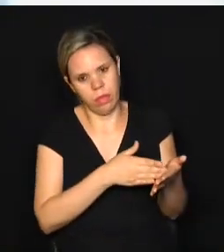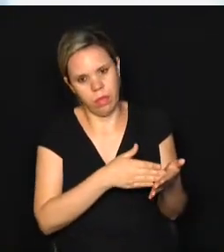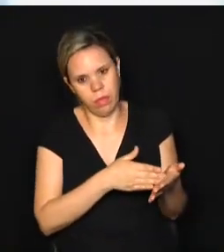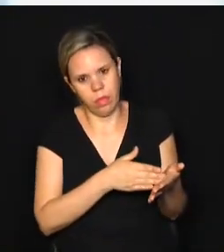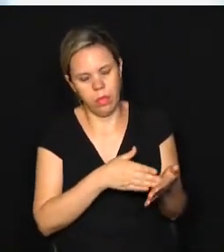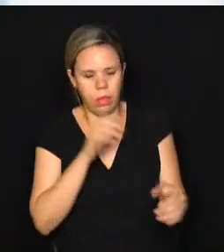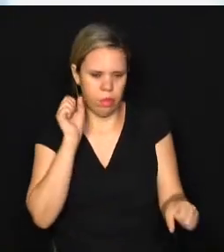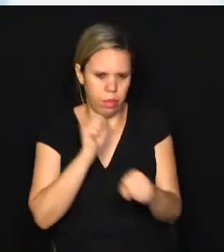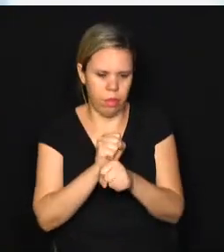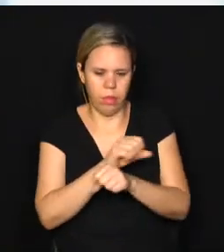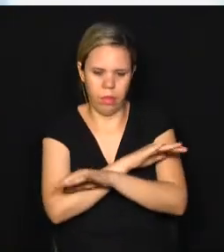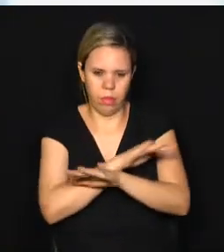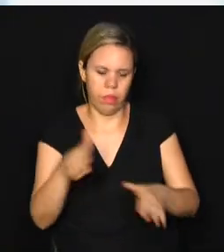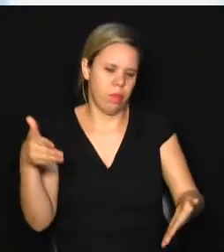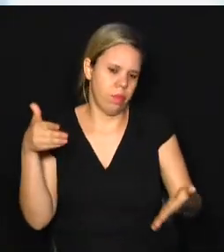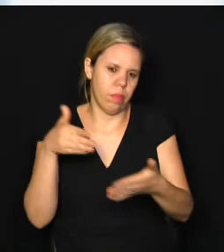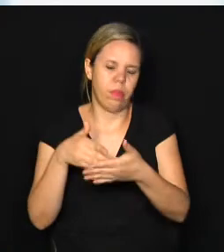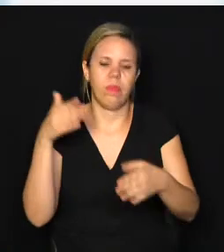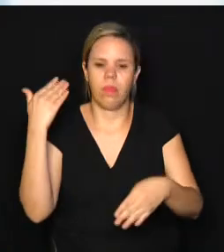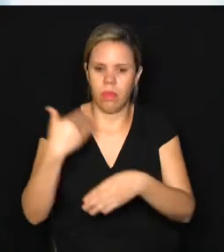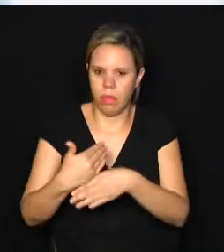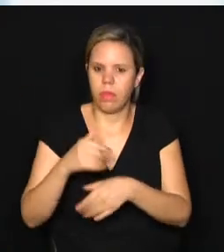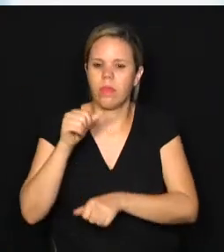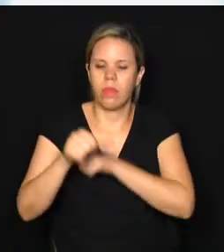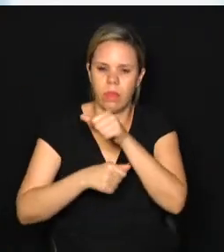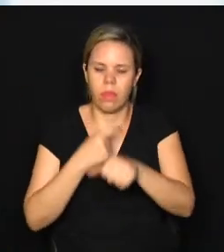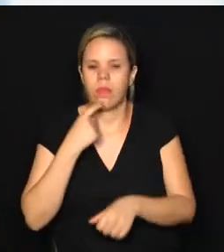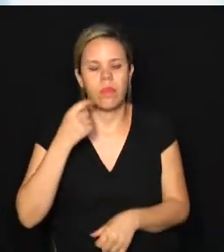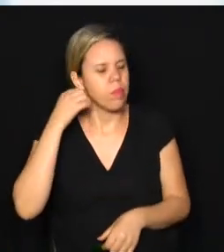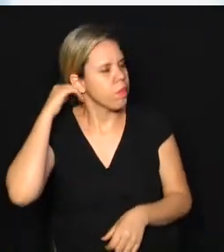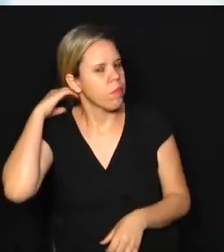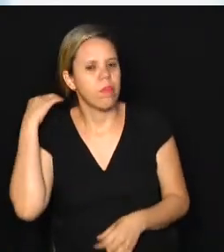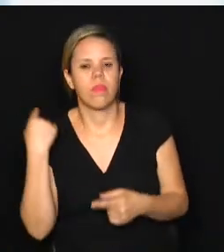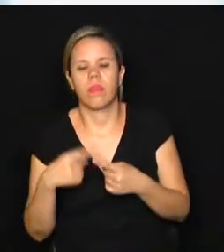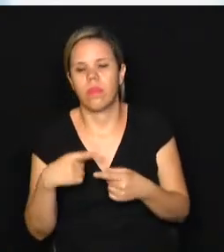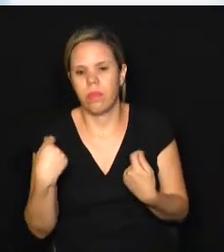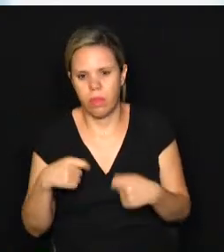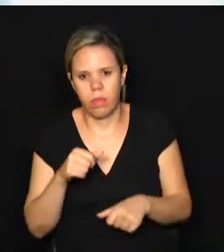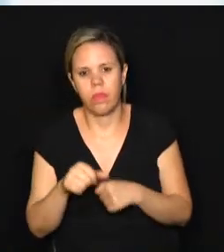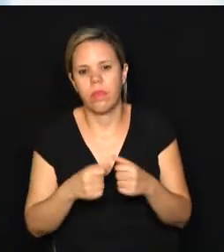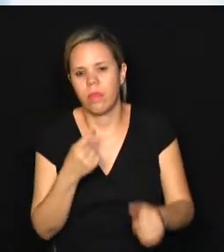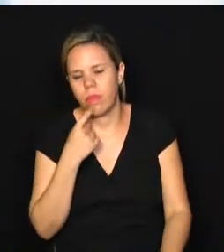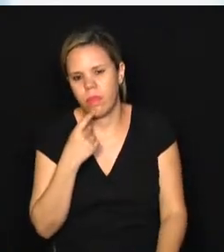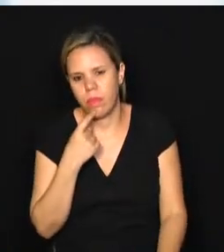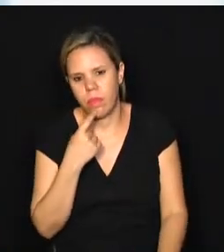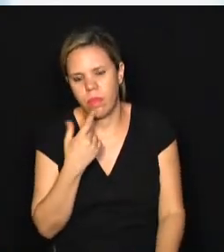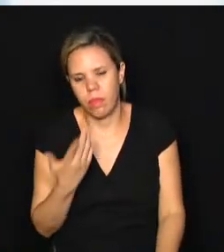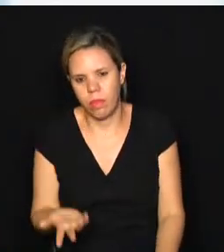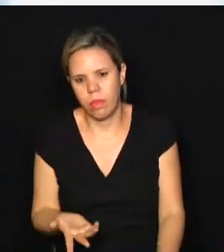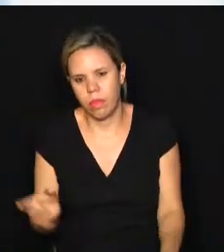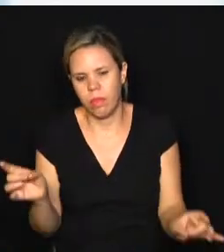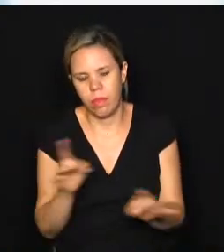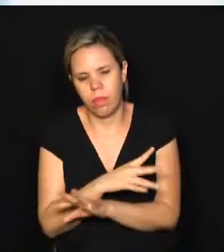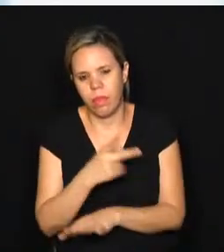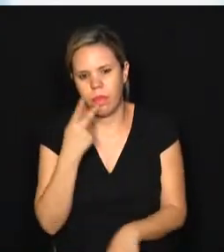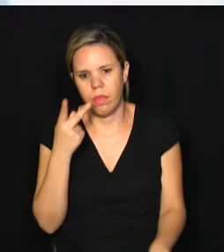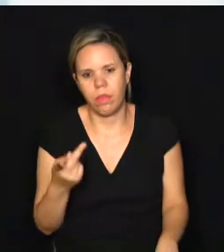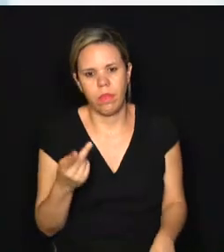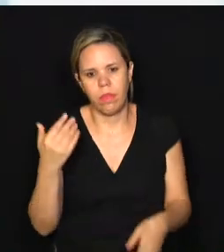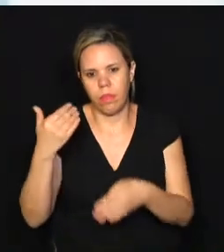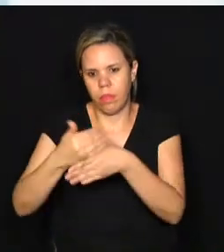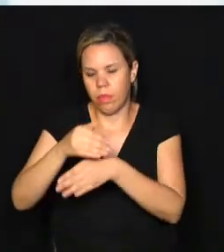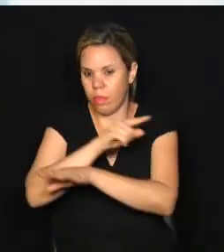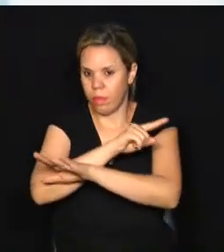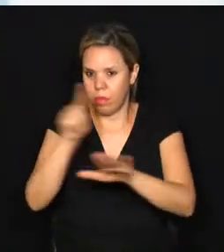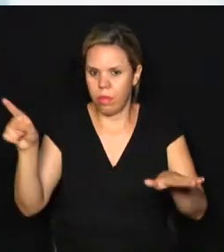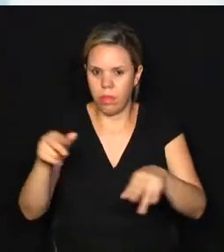essa barragem, como também mudar Campinas, porque a gente precisa mudar. Então, eu termino dizendo, barragem não